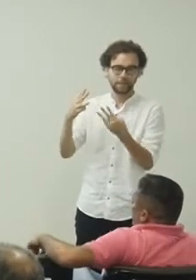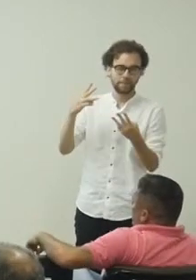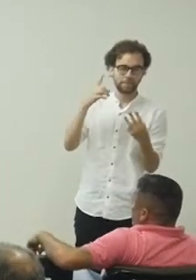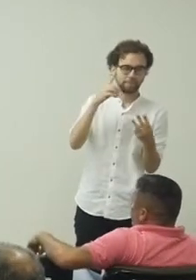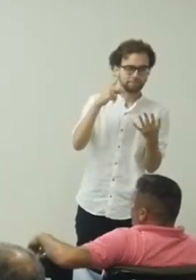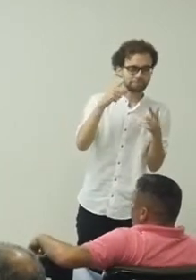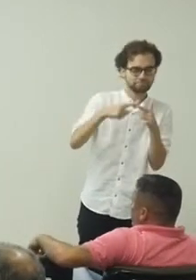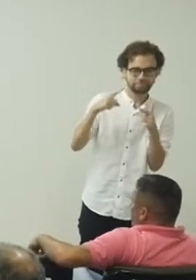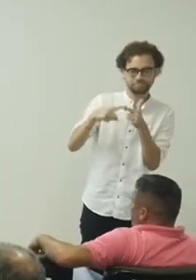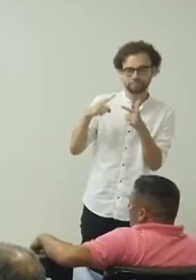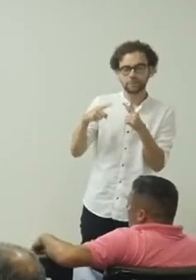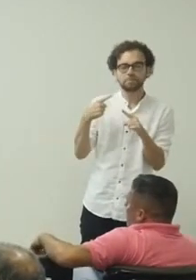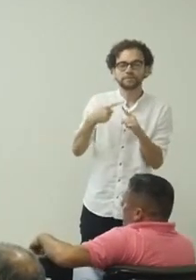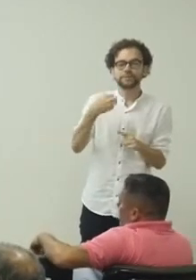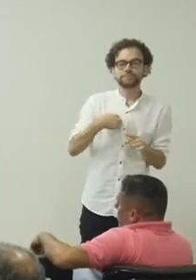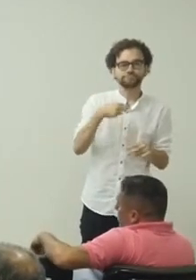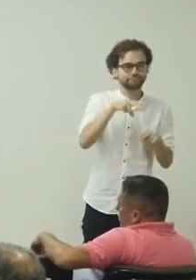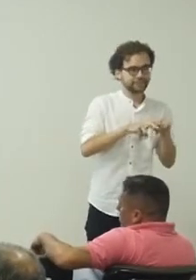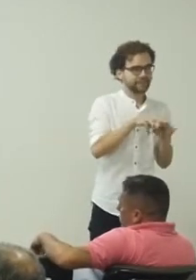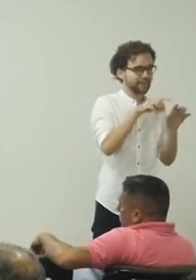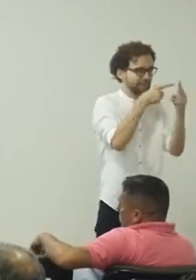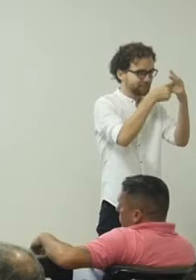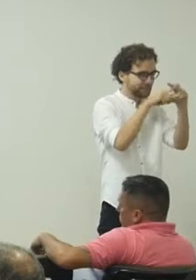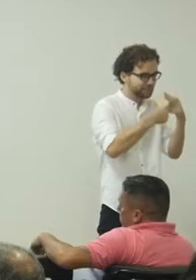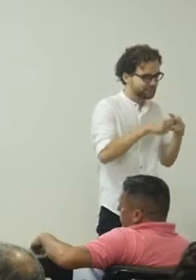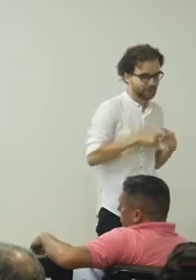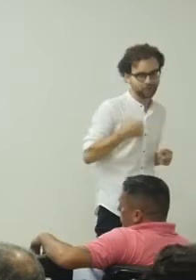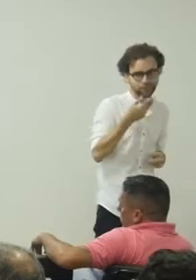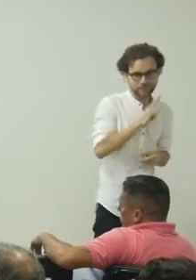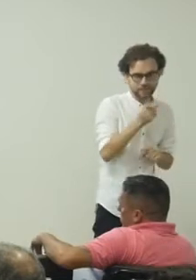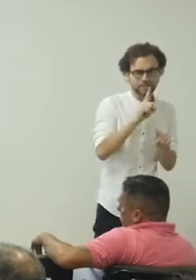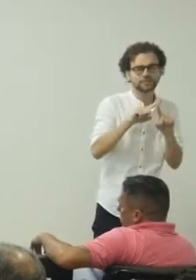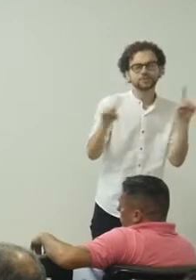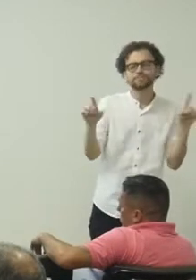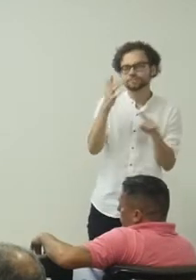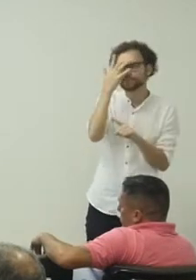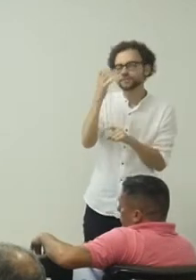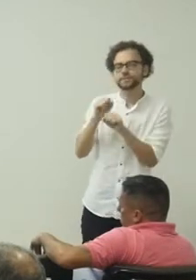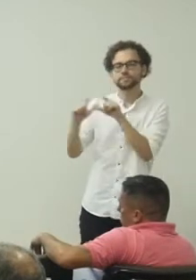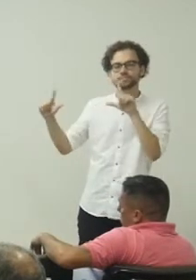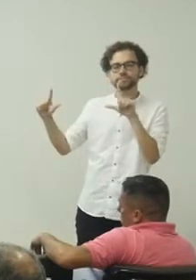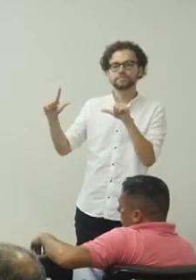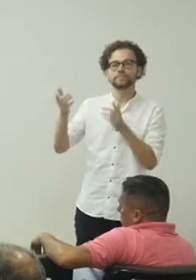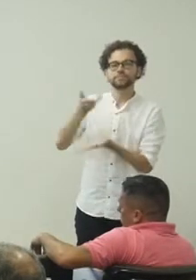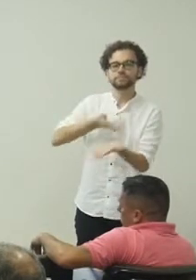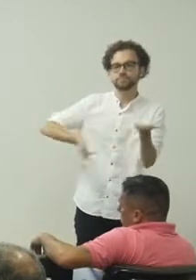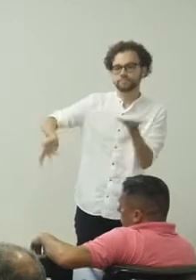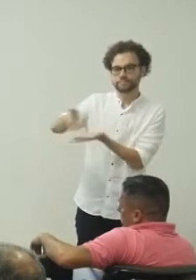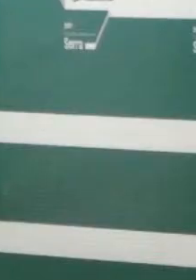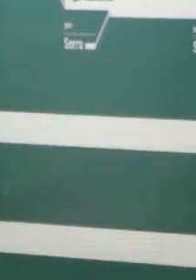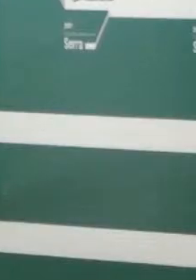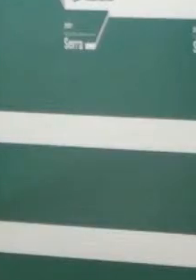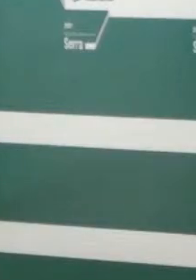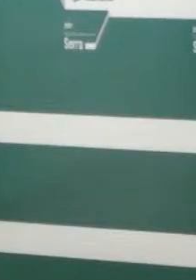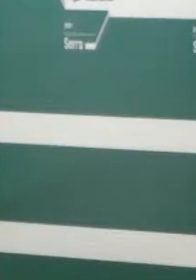consegui sentar direitinho, revisá-lo. Mas, enfim, é apenas para facilitar essa nossa conversa.